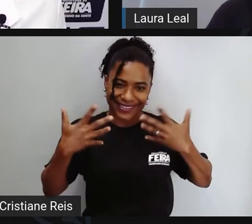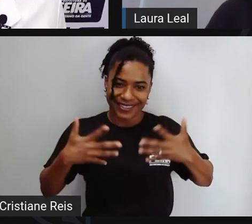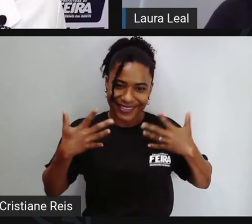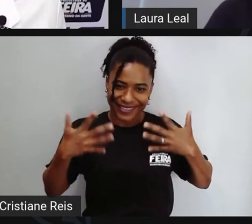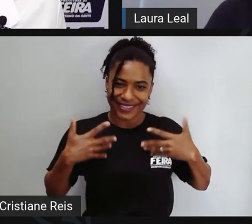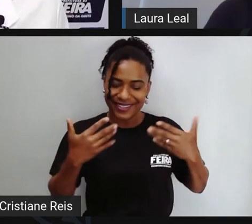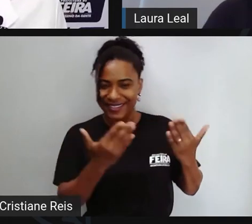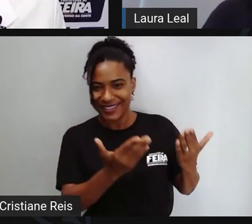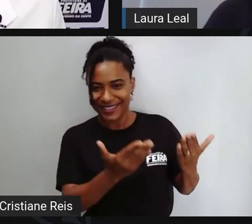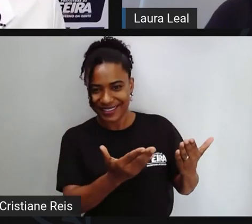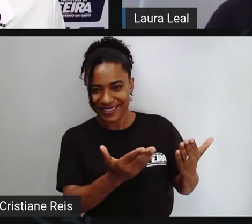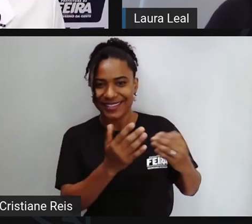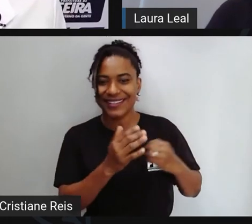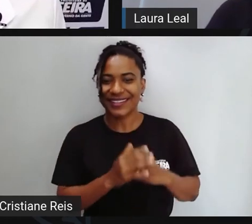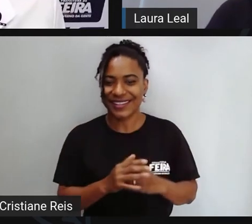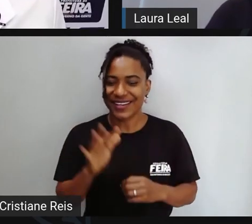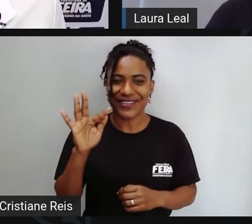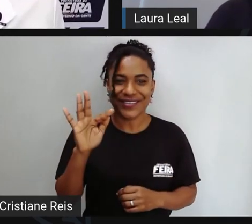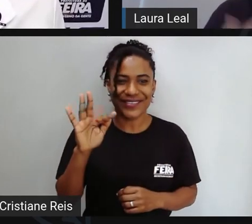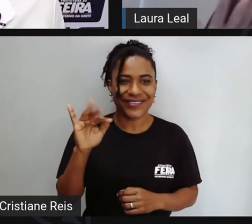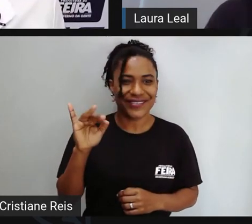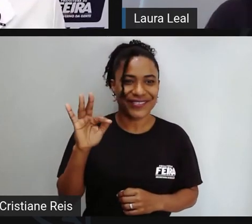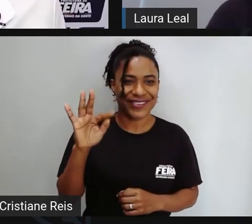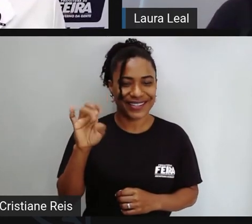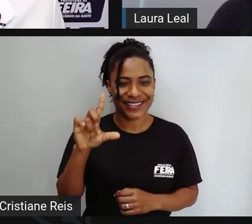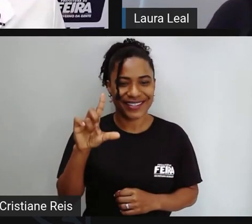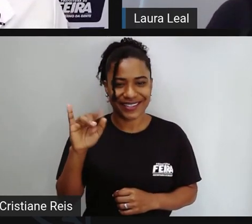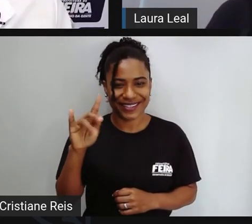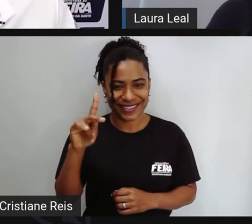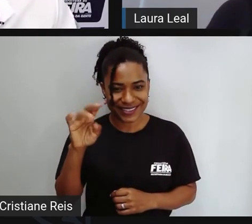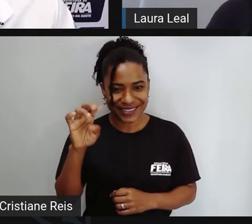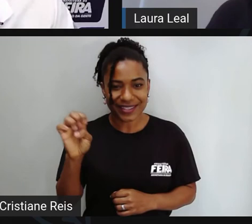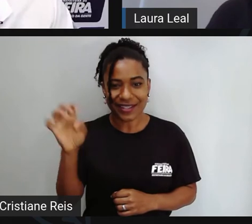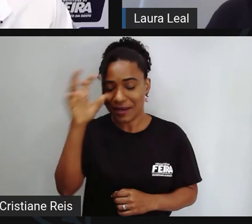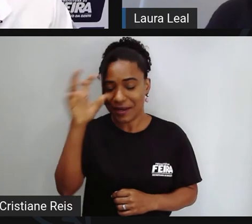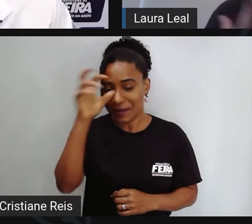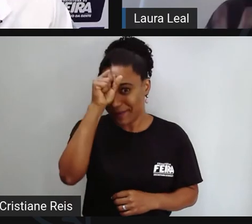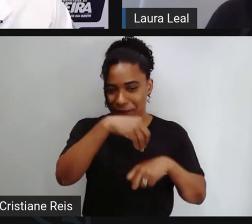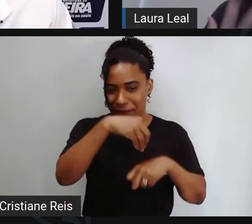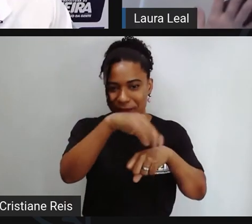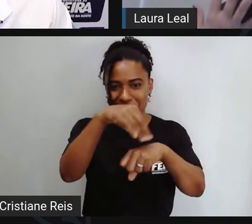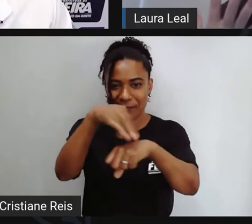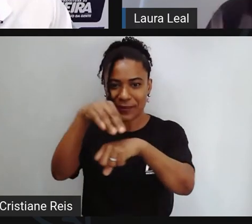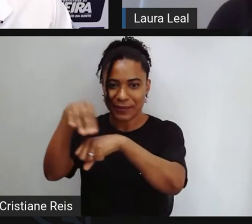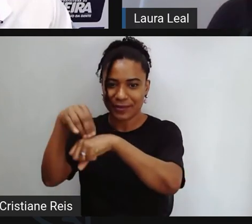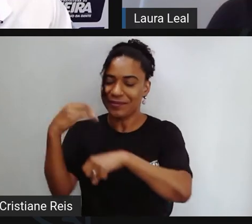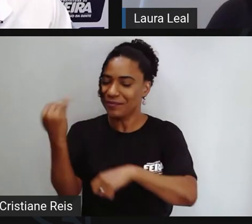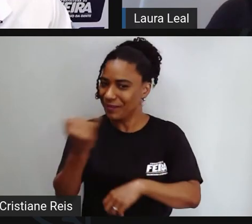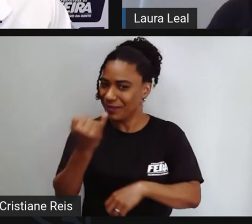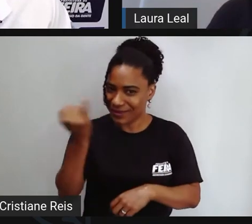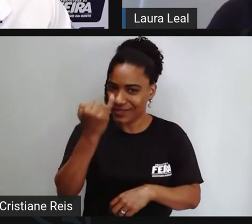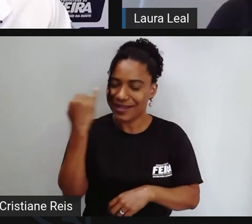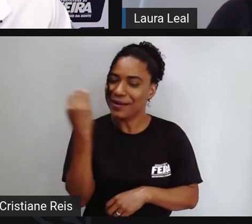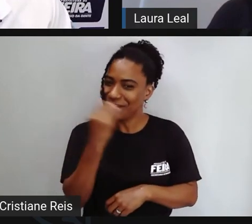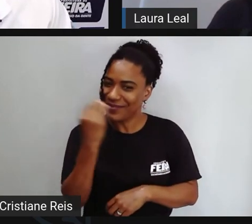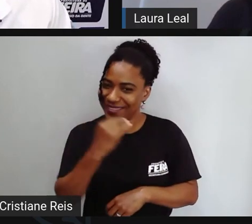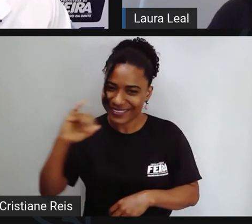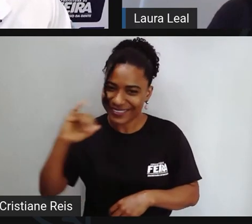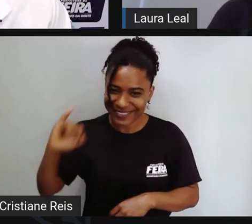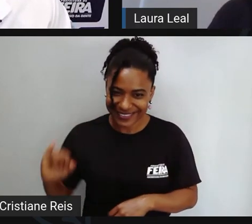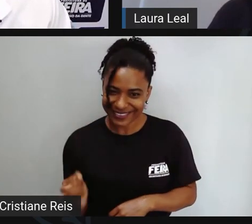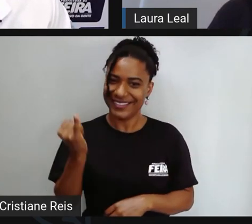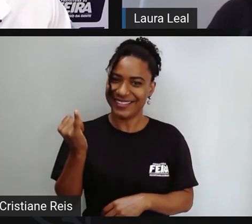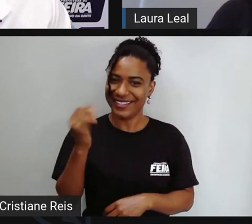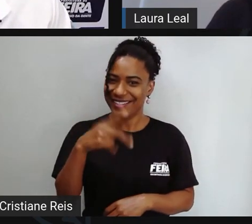ele recebeu de aprendizado, passando para frente esse conhecimento que é tão importante. Aproveitem muito. O Felipe é um super